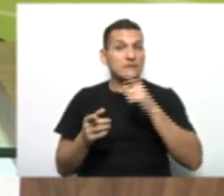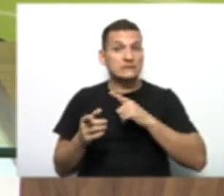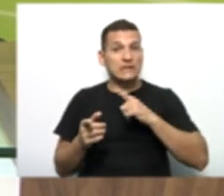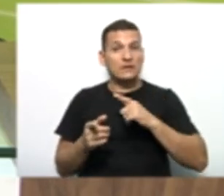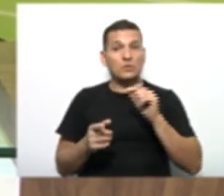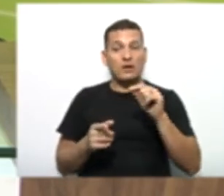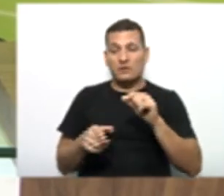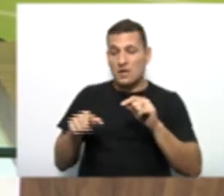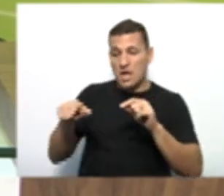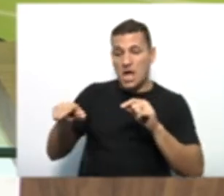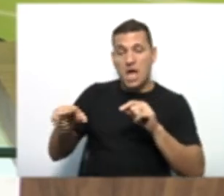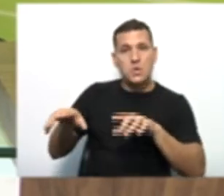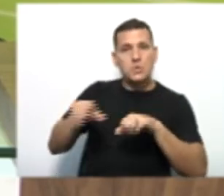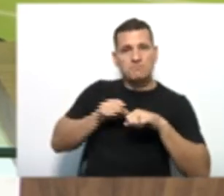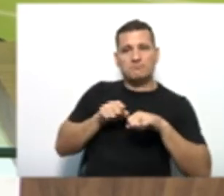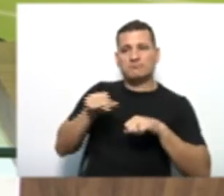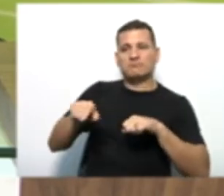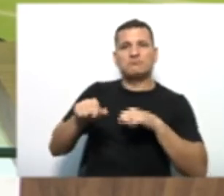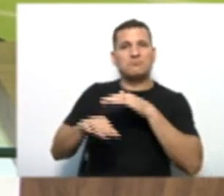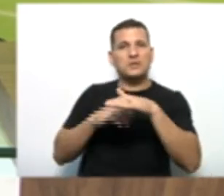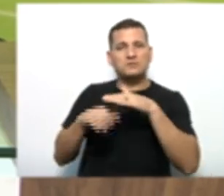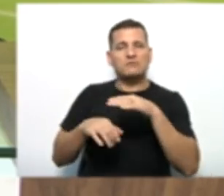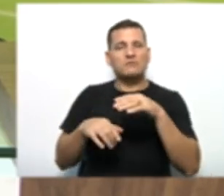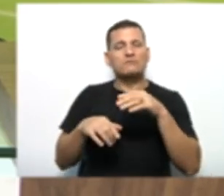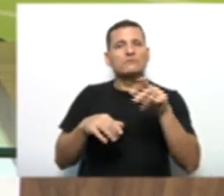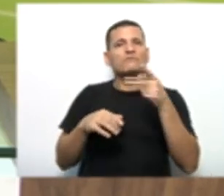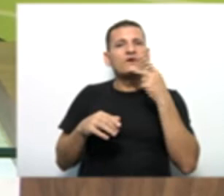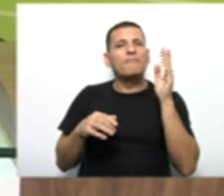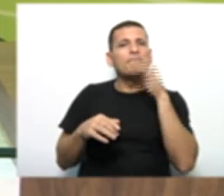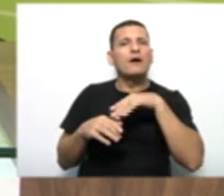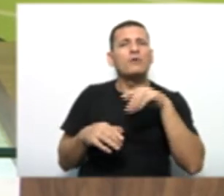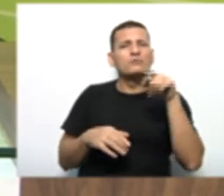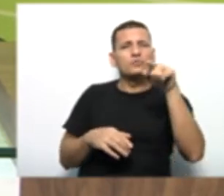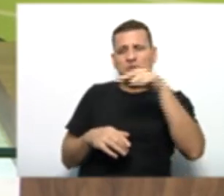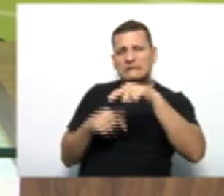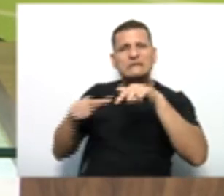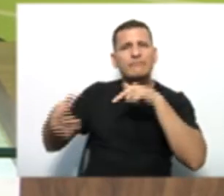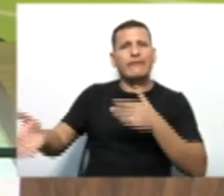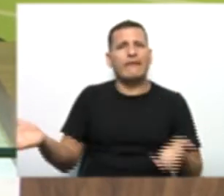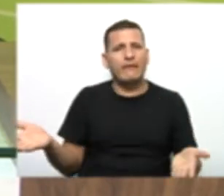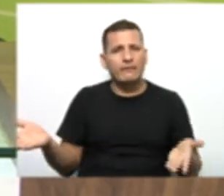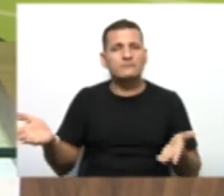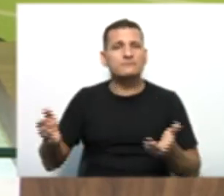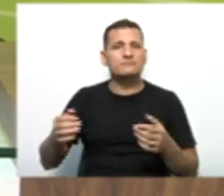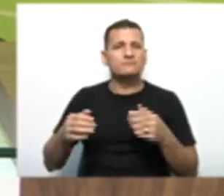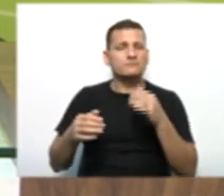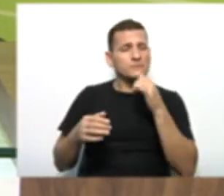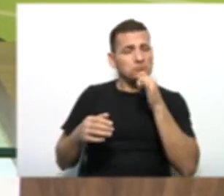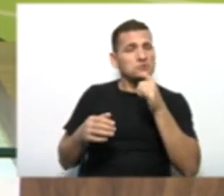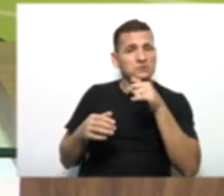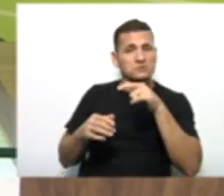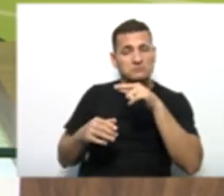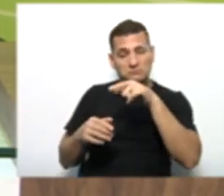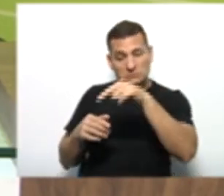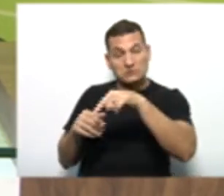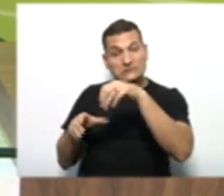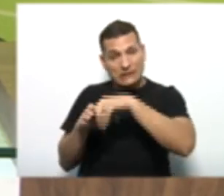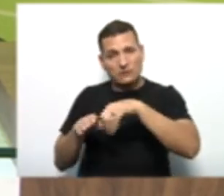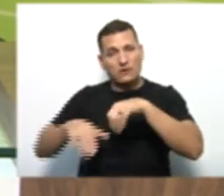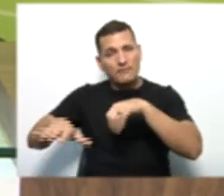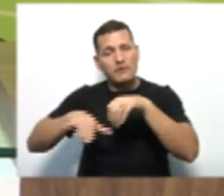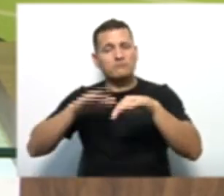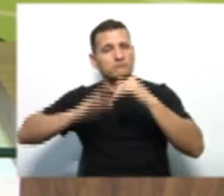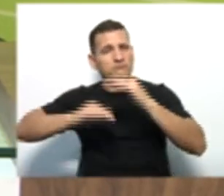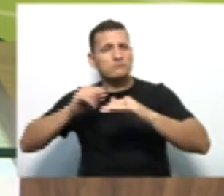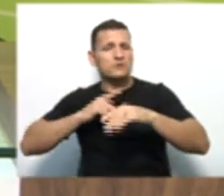empresa, e você vai estar falando mal do lugar que você trabalha. Então, quando nós temos problemas dentro do ambiente profissional, nós temos que resolver